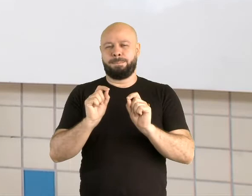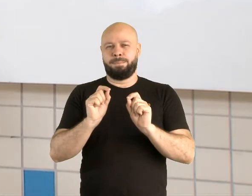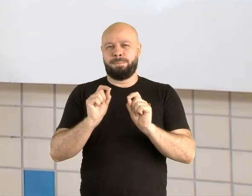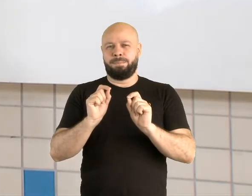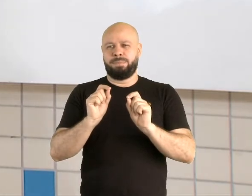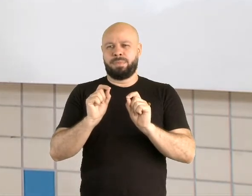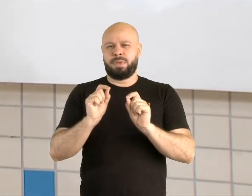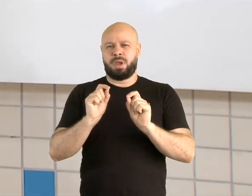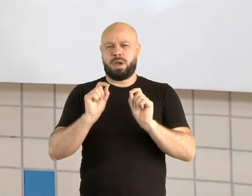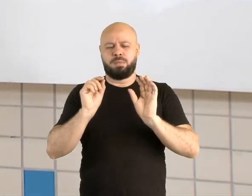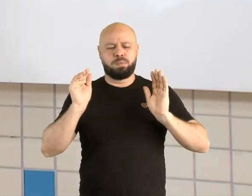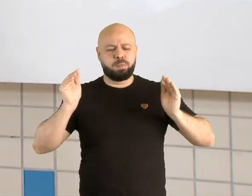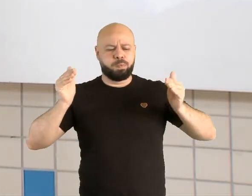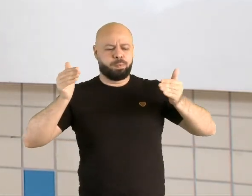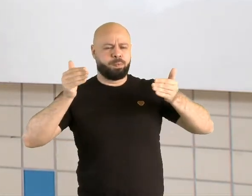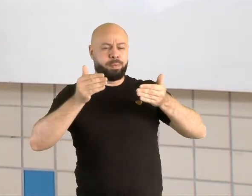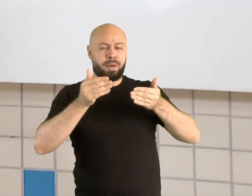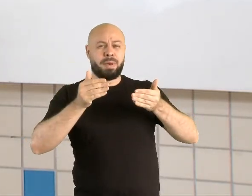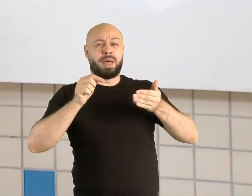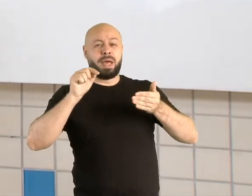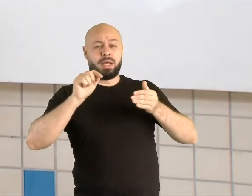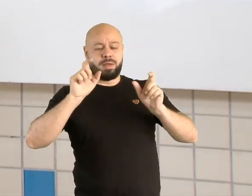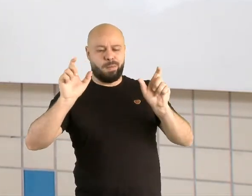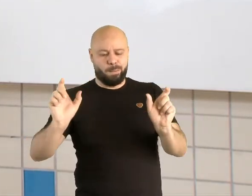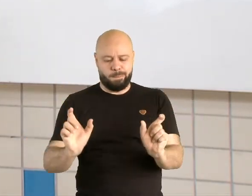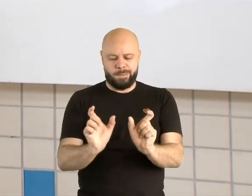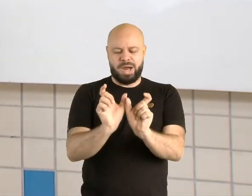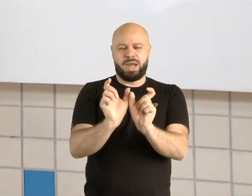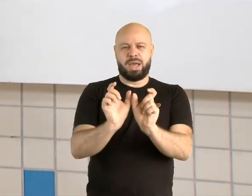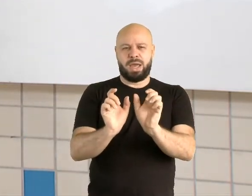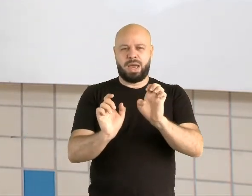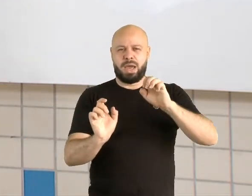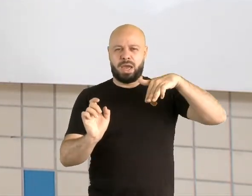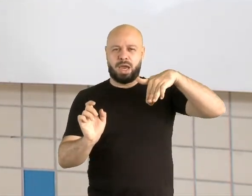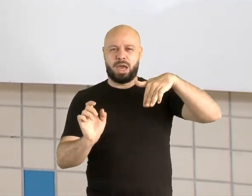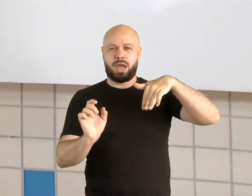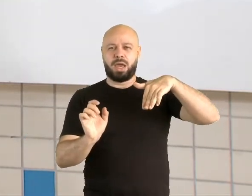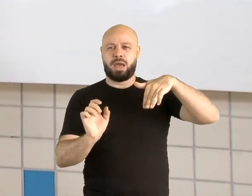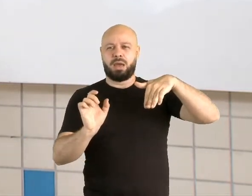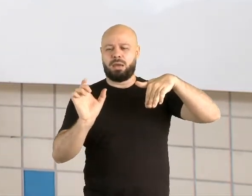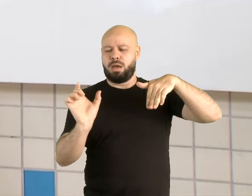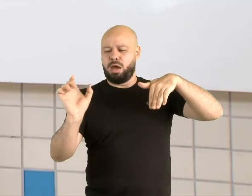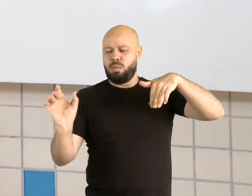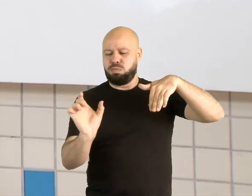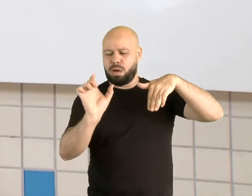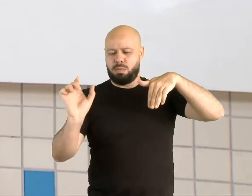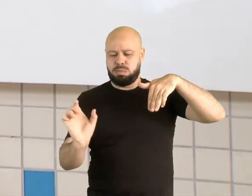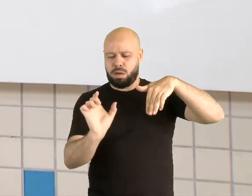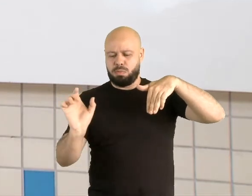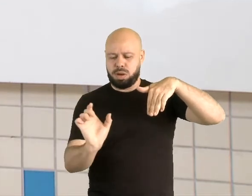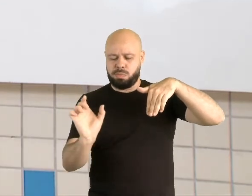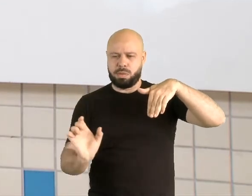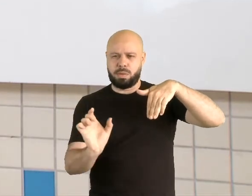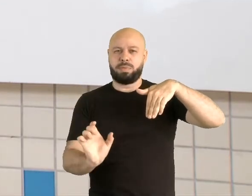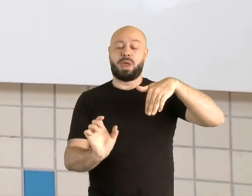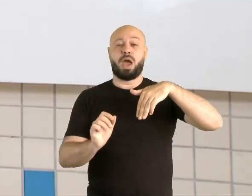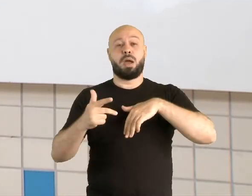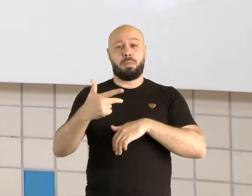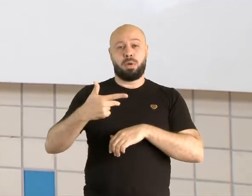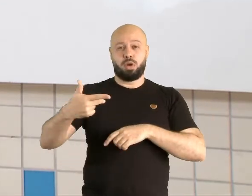toda direcionada a essa união do termo em com estes referidos